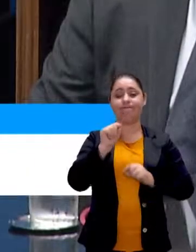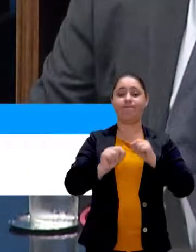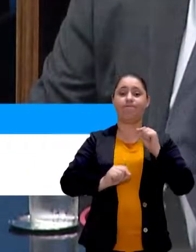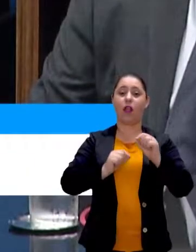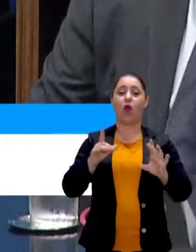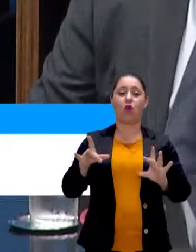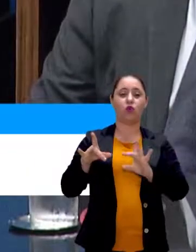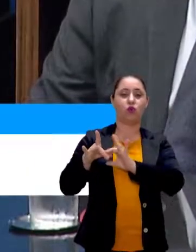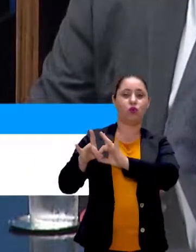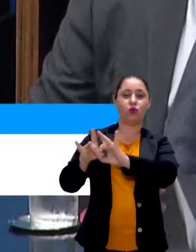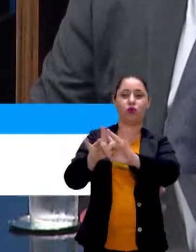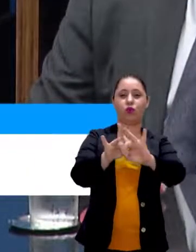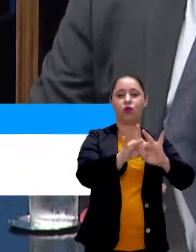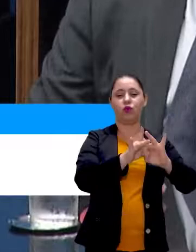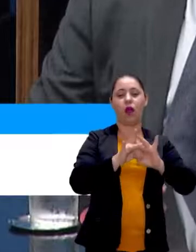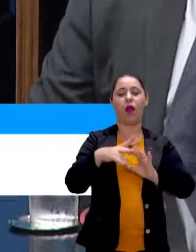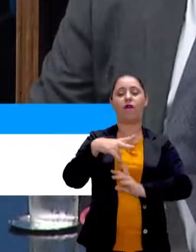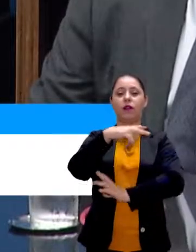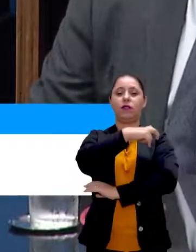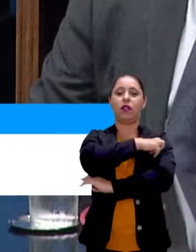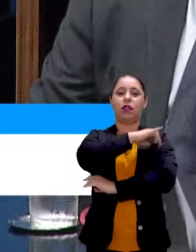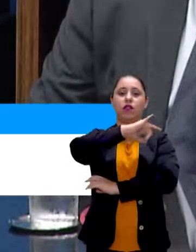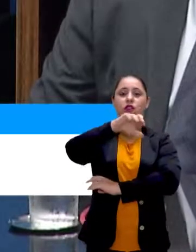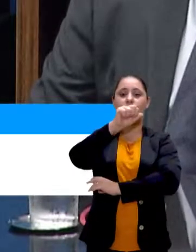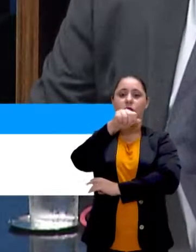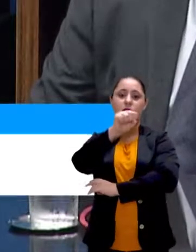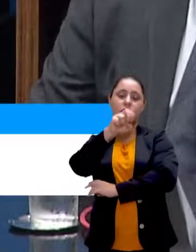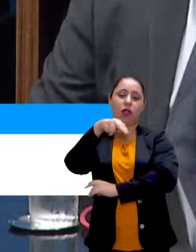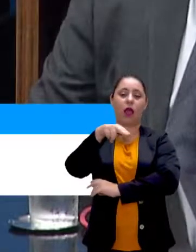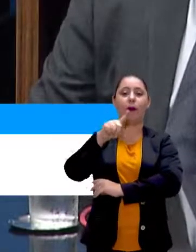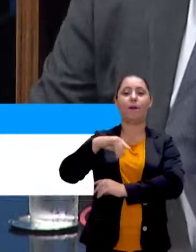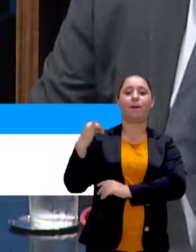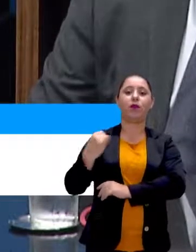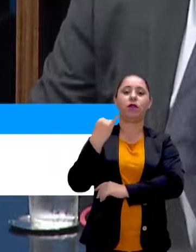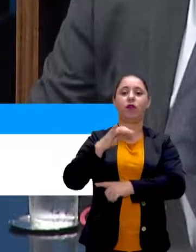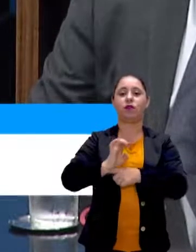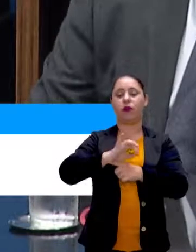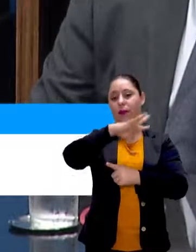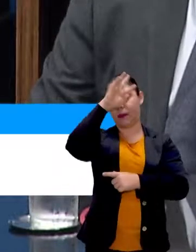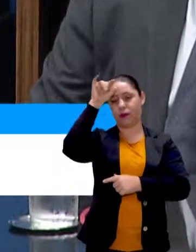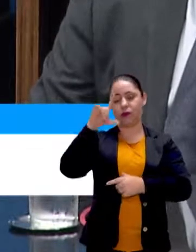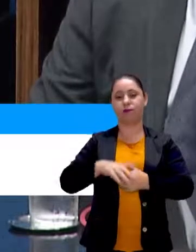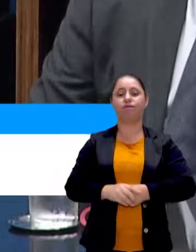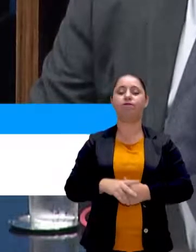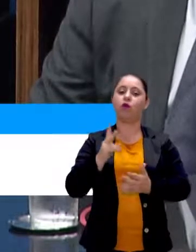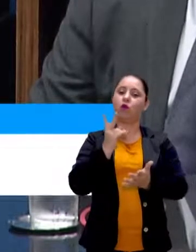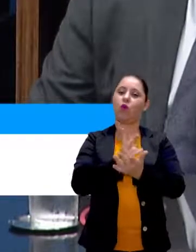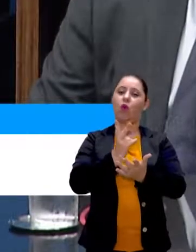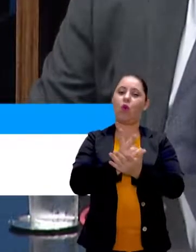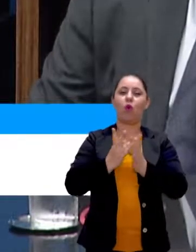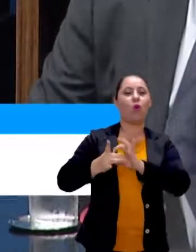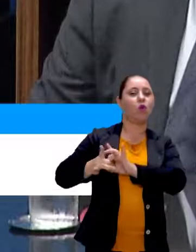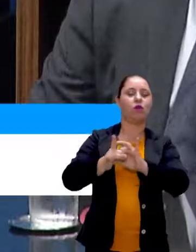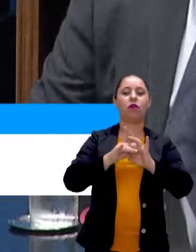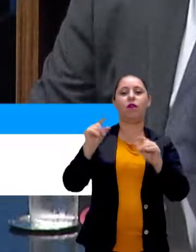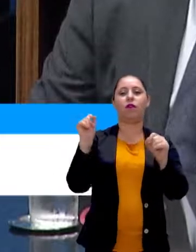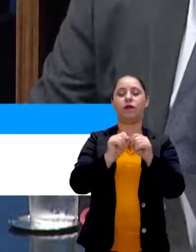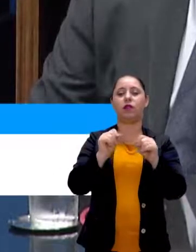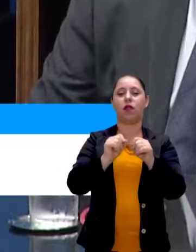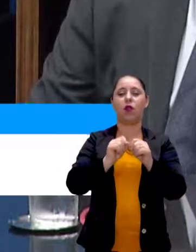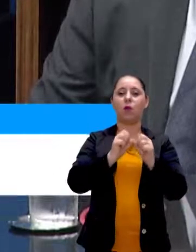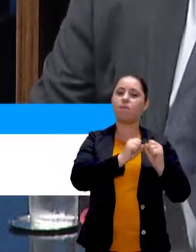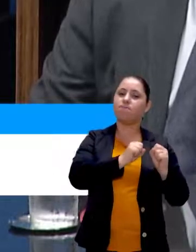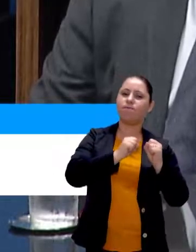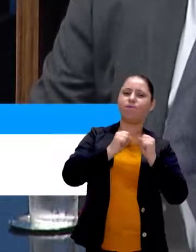união pela vacina da Janssen foi muito importante para o estado de Mato Grosso do Sul. Continuamos unidos e fazendo o